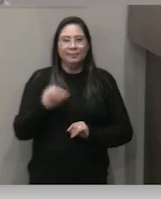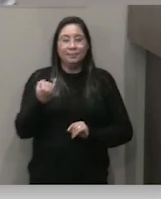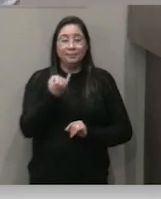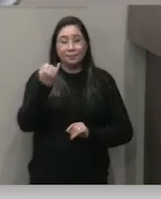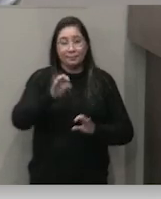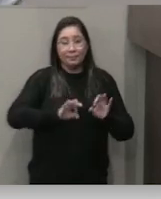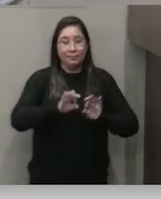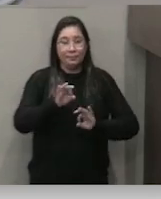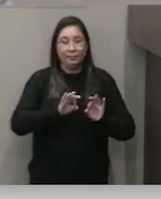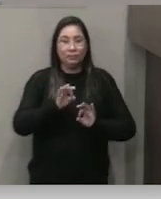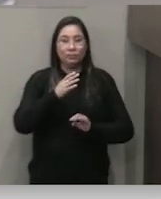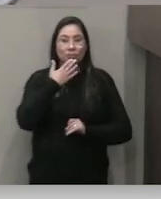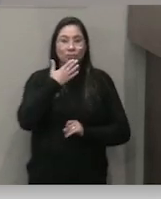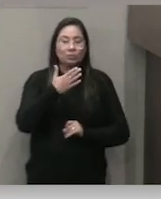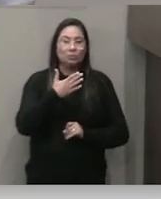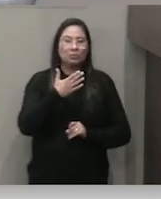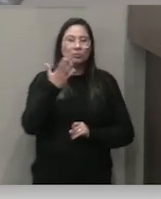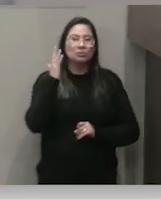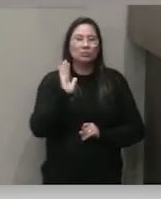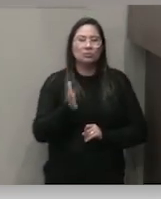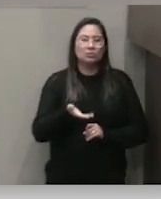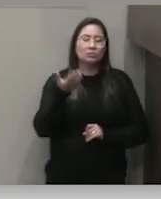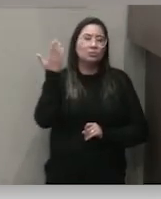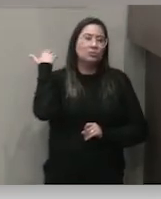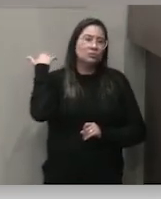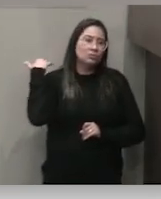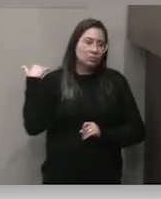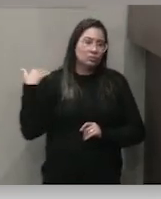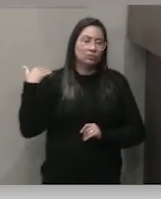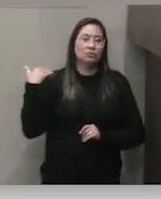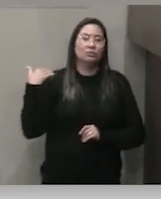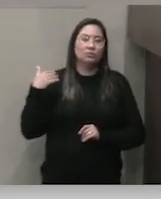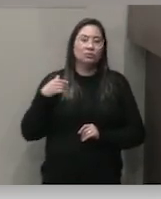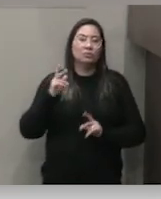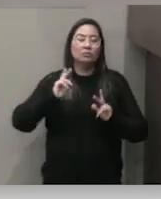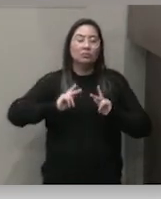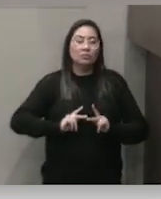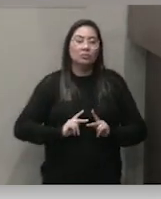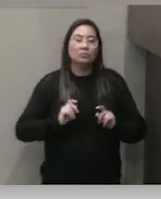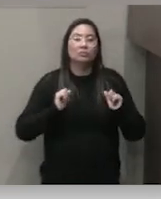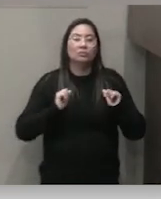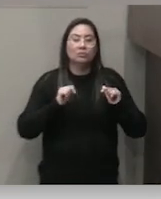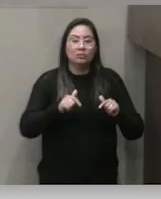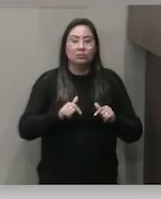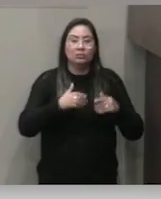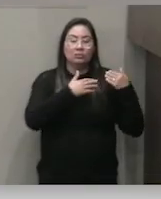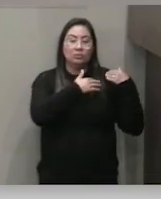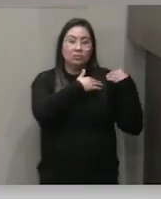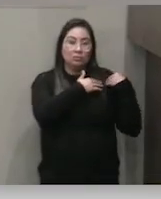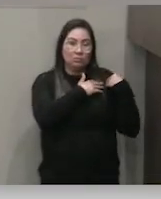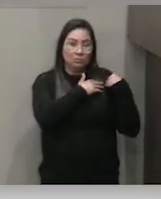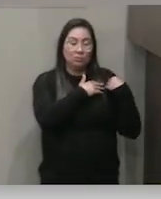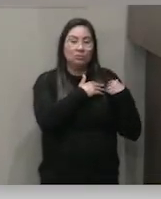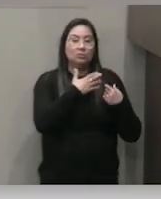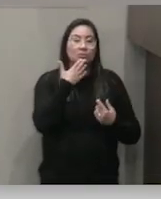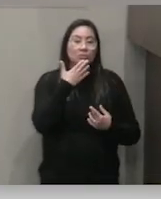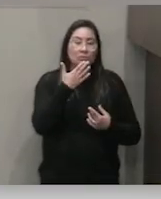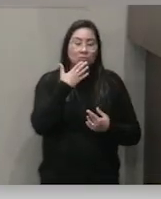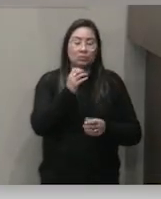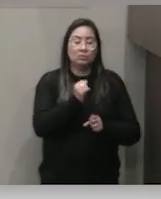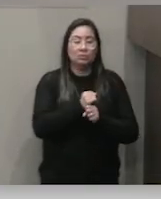uma reivindicação antiga, a gente tem muitos conhecidos que atuam nessa função e reivindico isso já há alguns